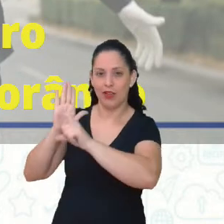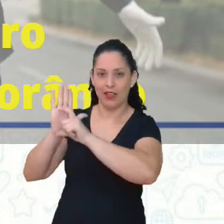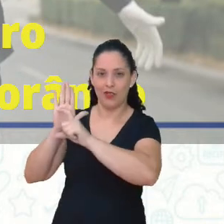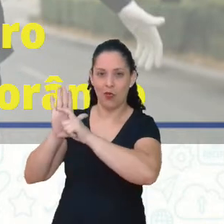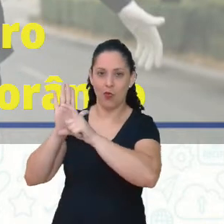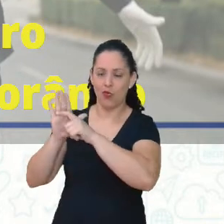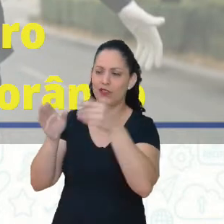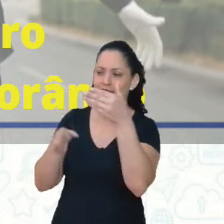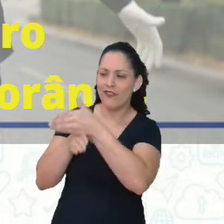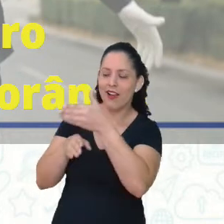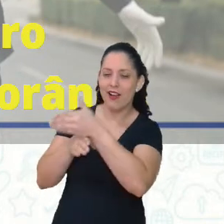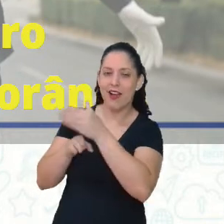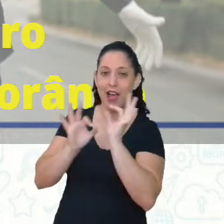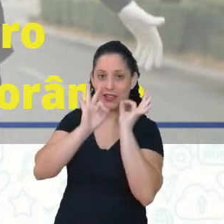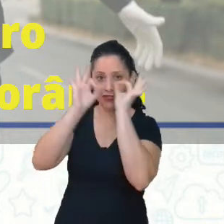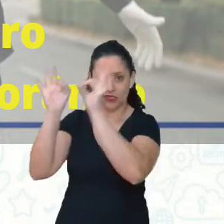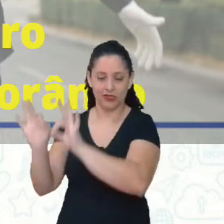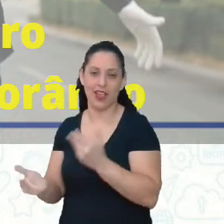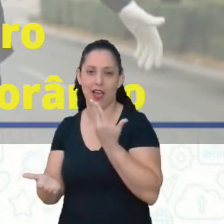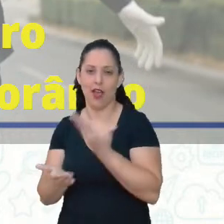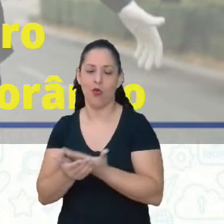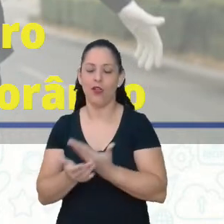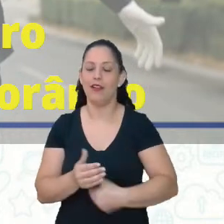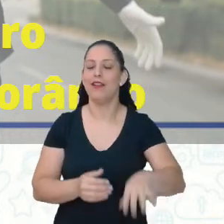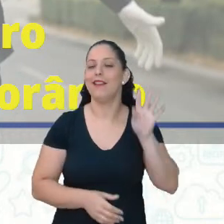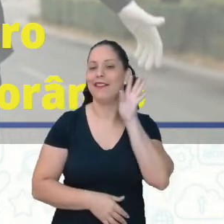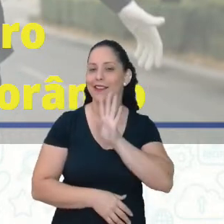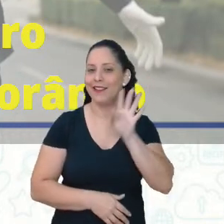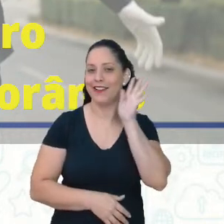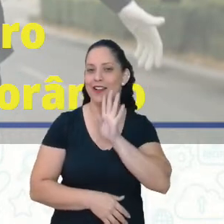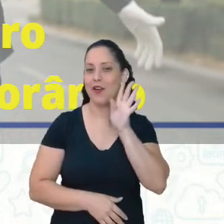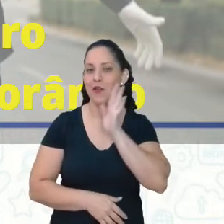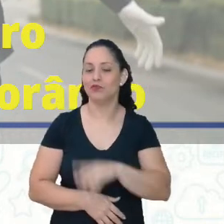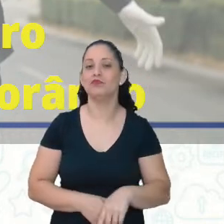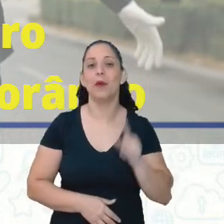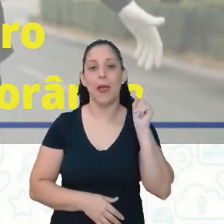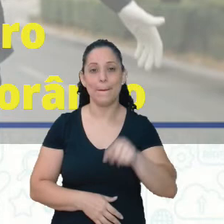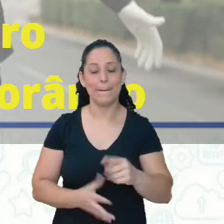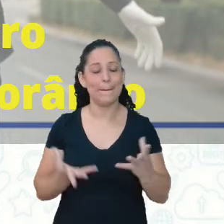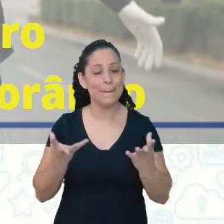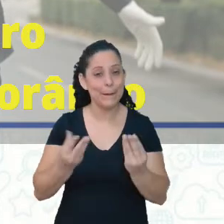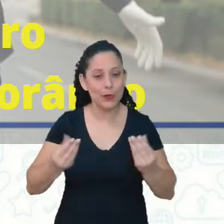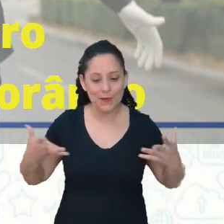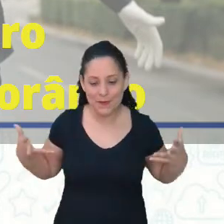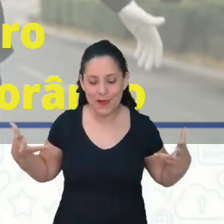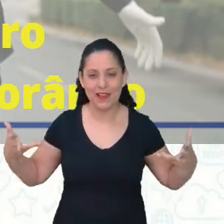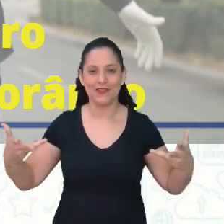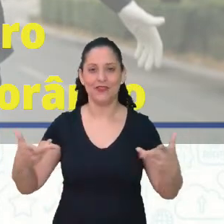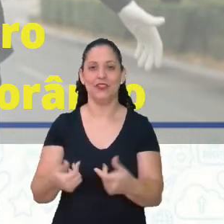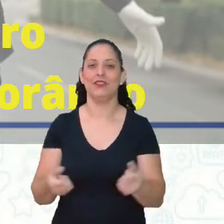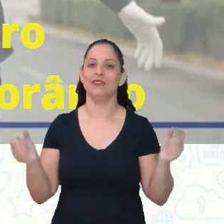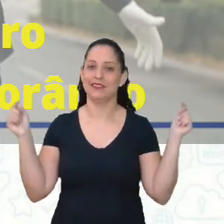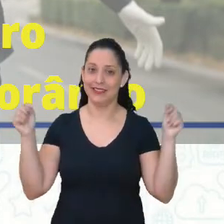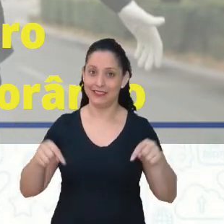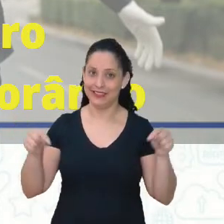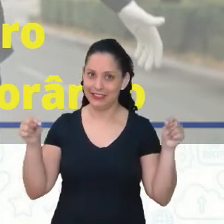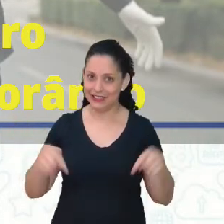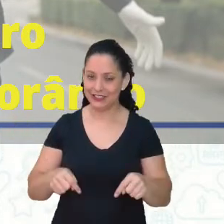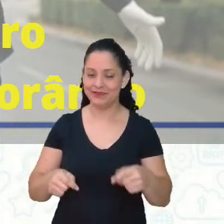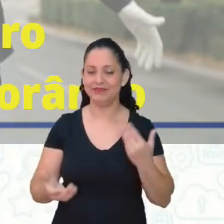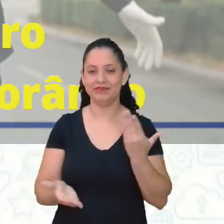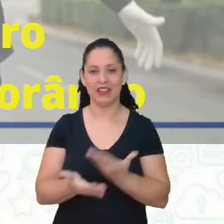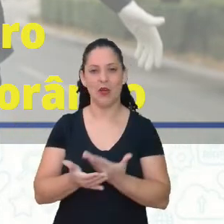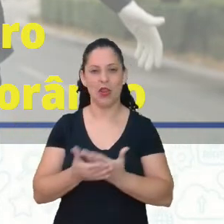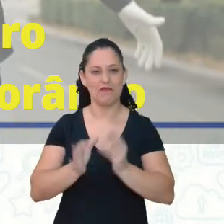Code. Vai lá, assiste, que é uma aula bem legal, né, gente? Foi uma das melhores aulas que a gente fez aqui na escola. A gente curte muito essa